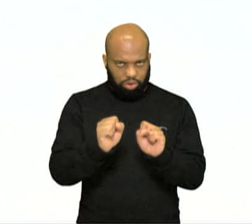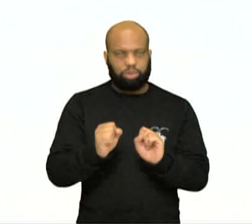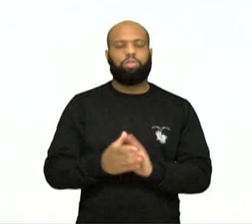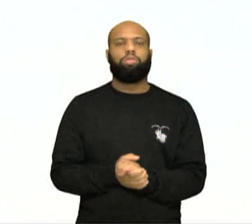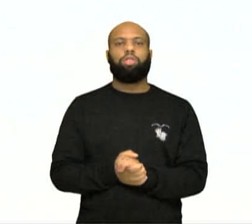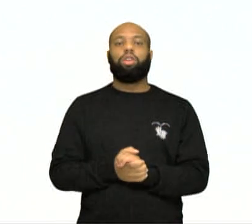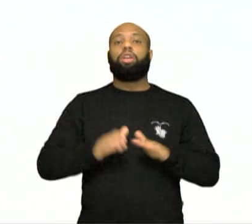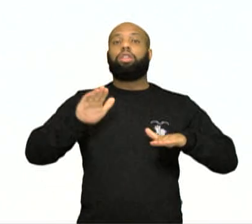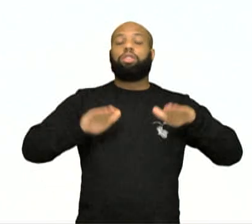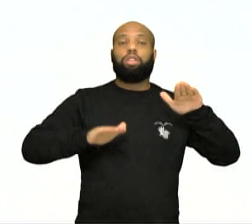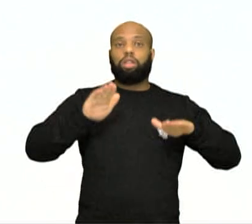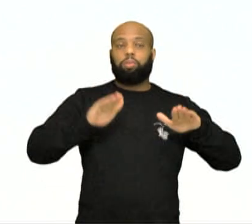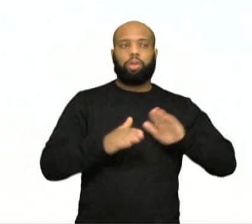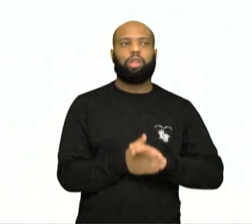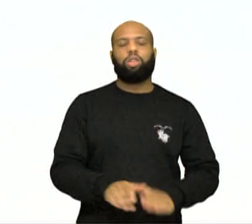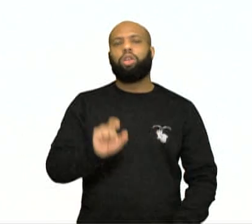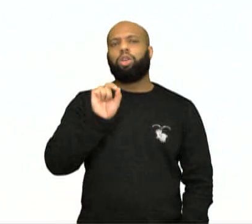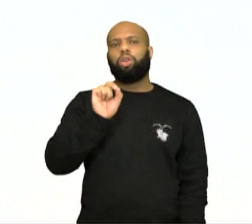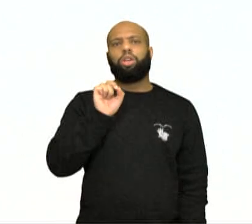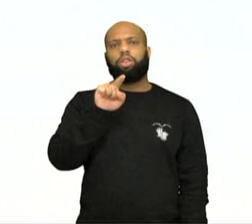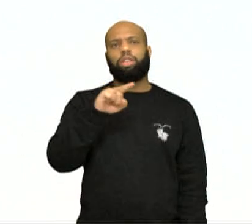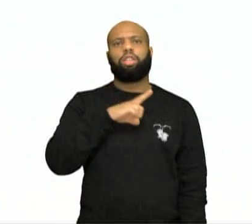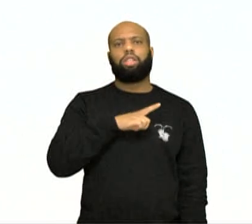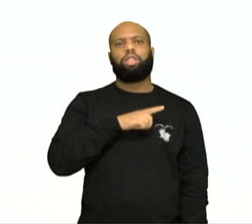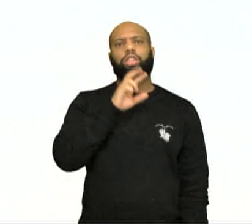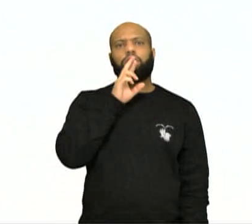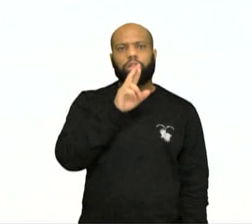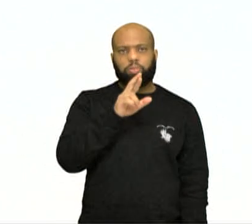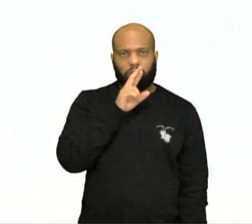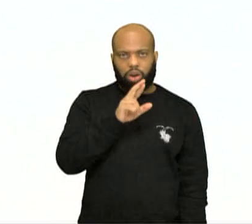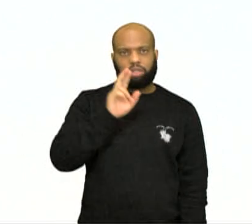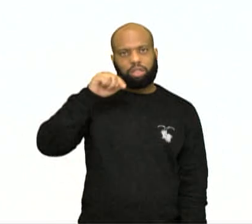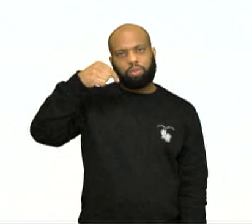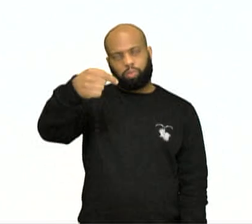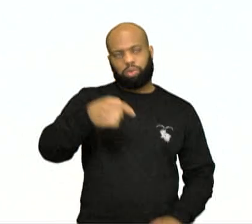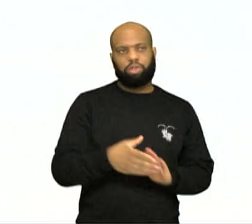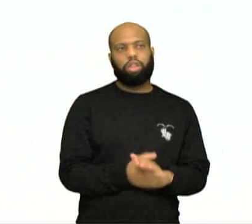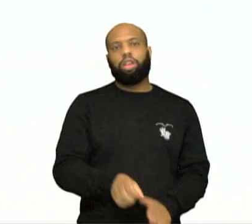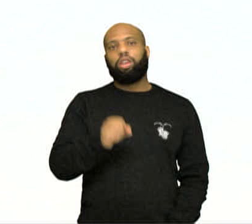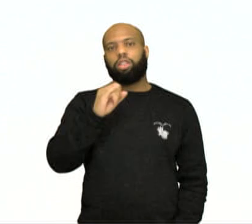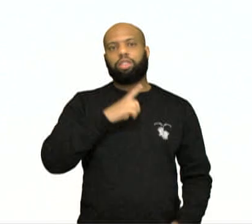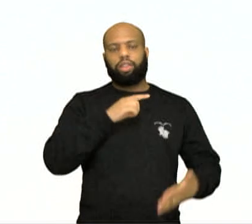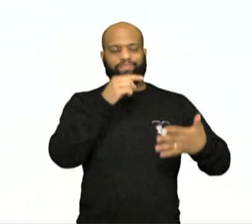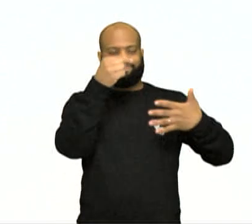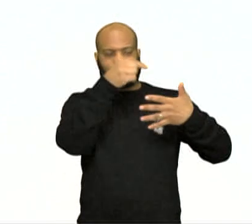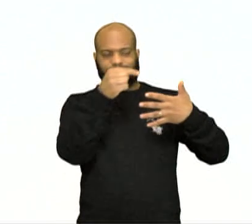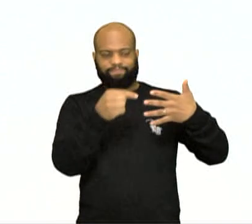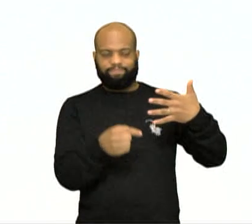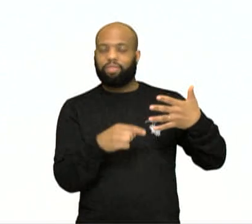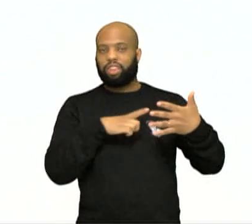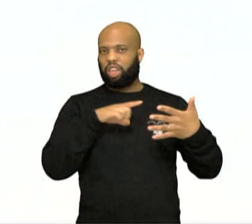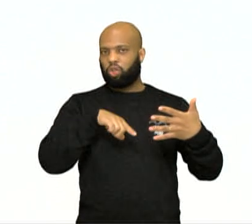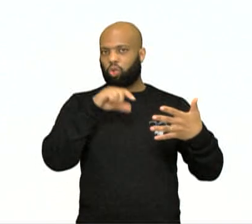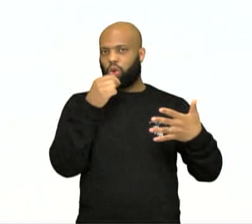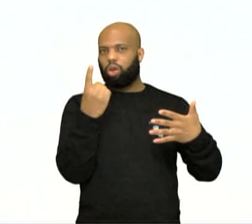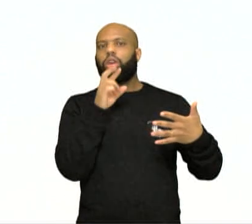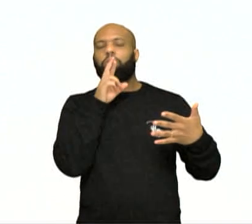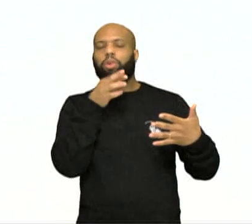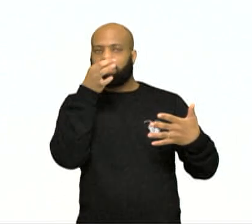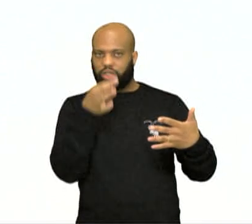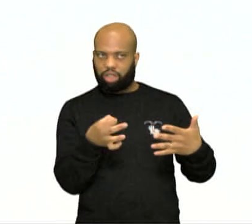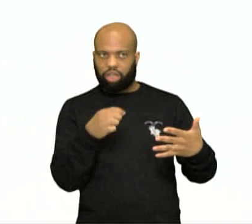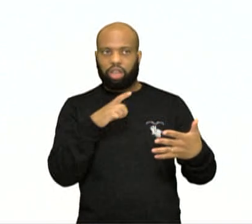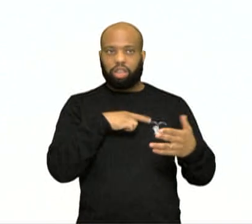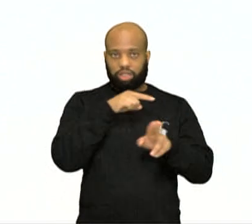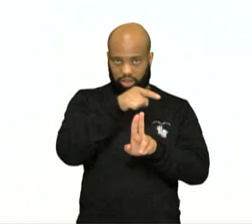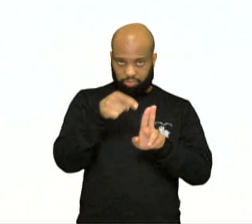vocês, depende do que você tem nas respostas subsequentes. Se você tem múltiplas escolhas e que elas têm o valor